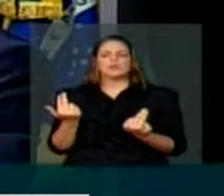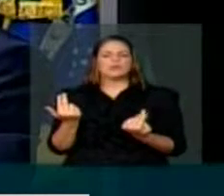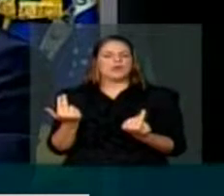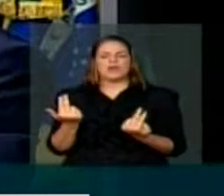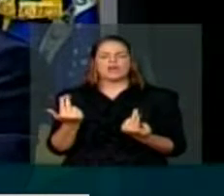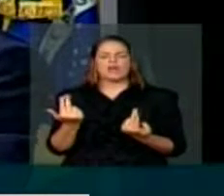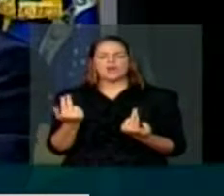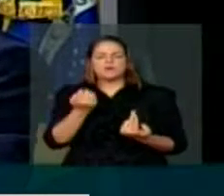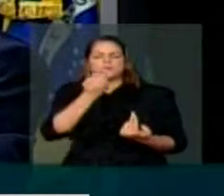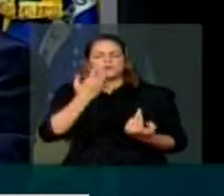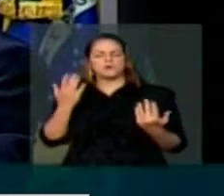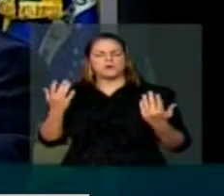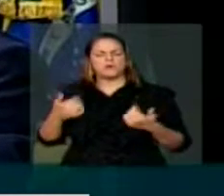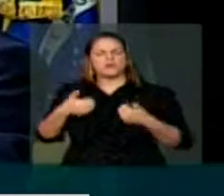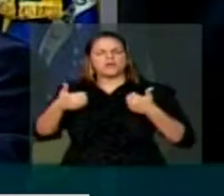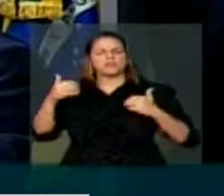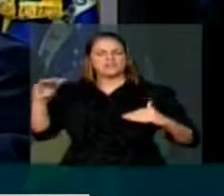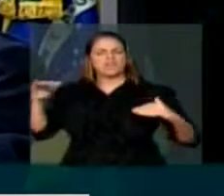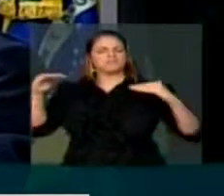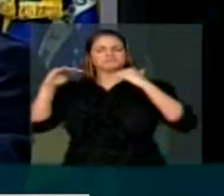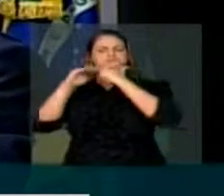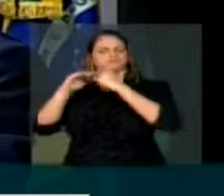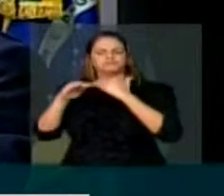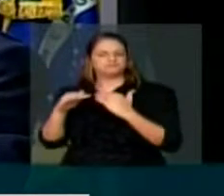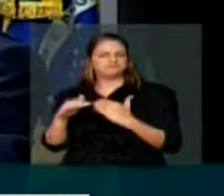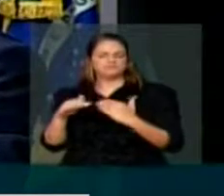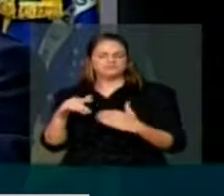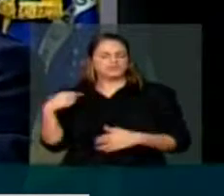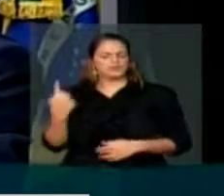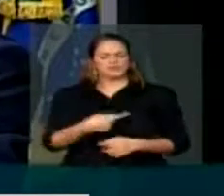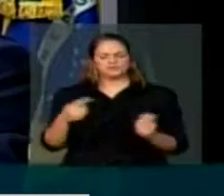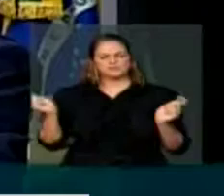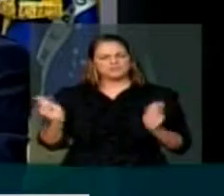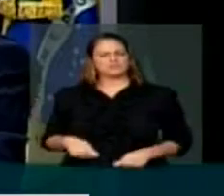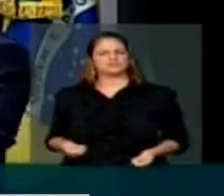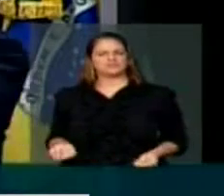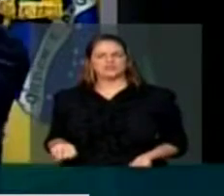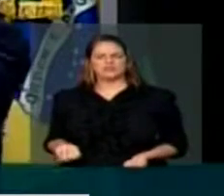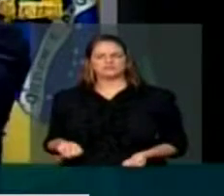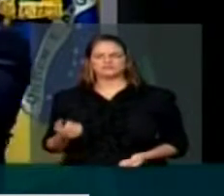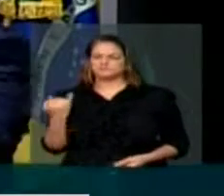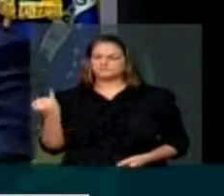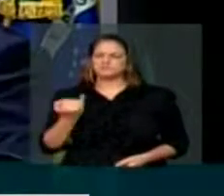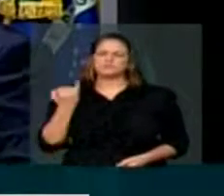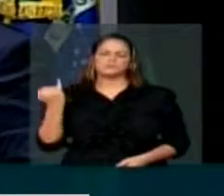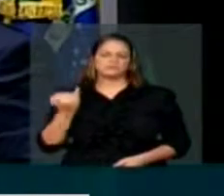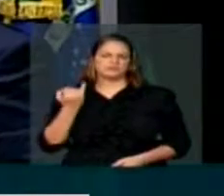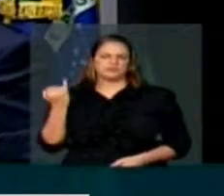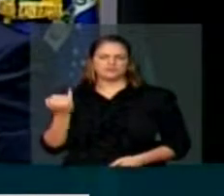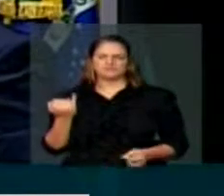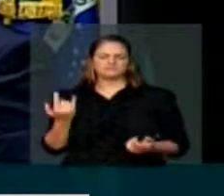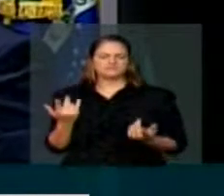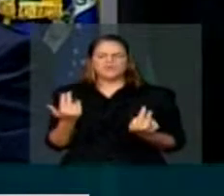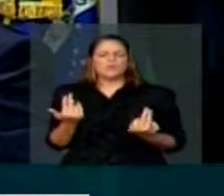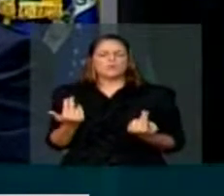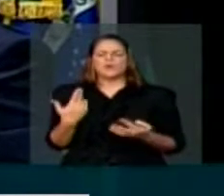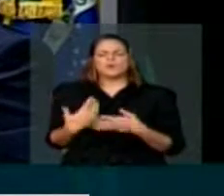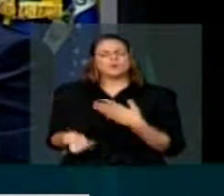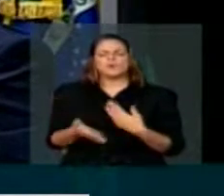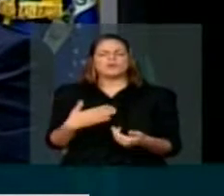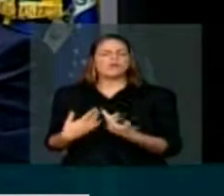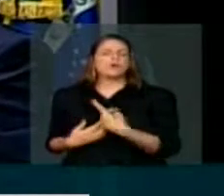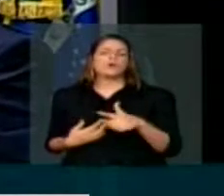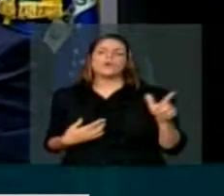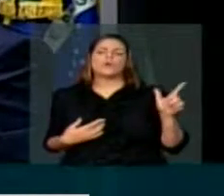país. Nós somos tão grandes, nós temos tão importância como qualquer